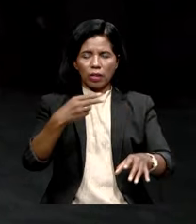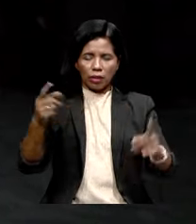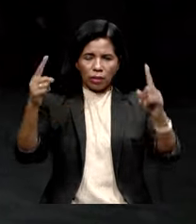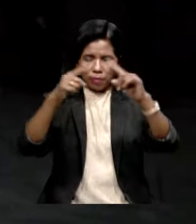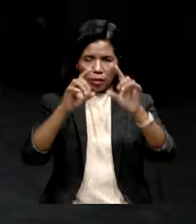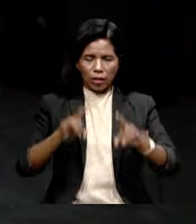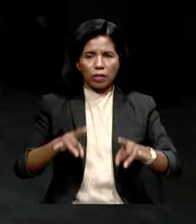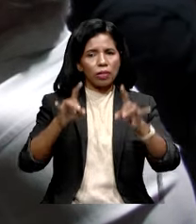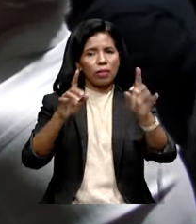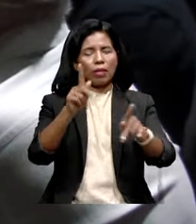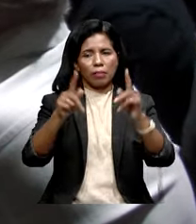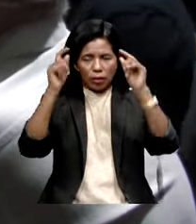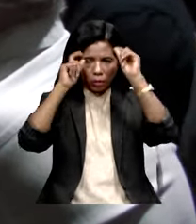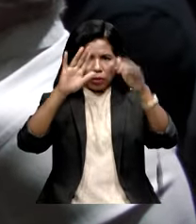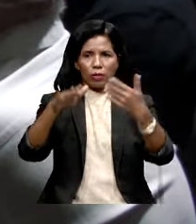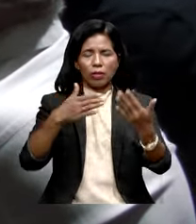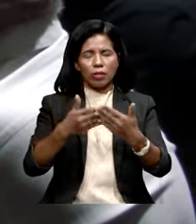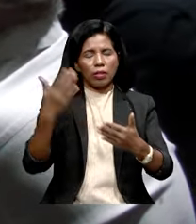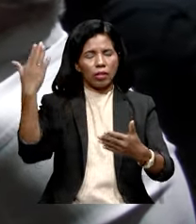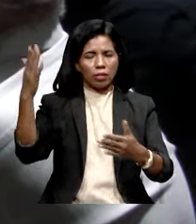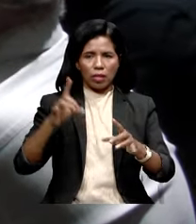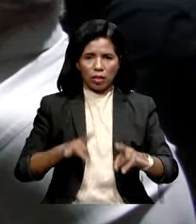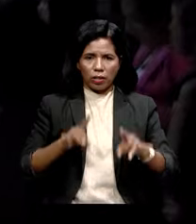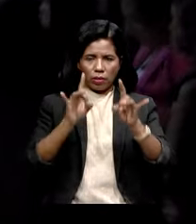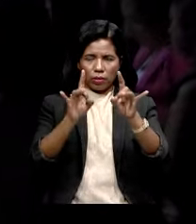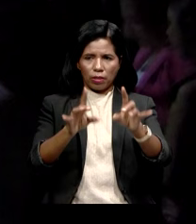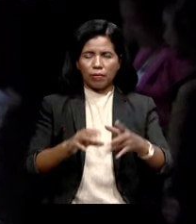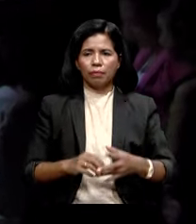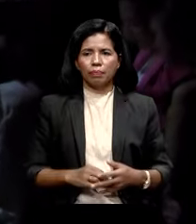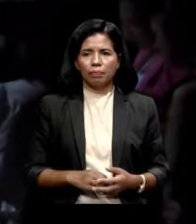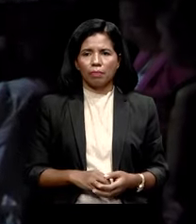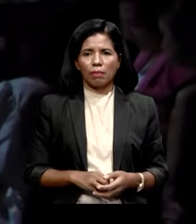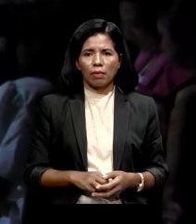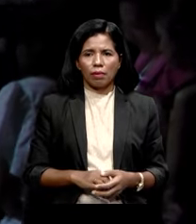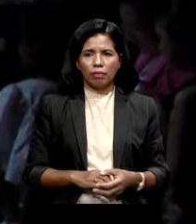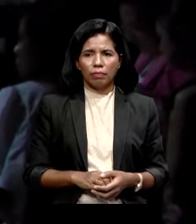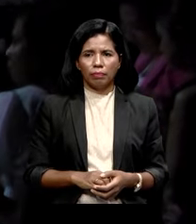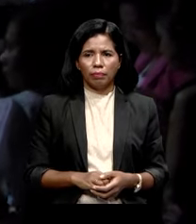Austrália, na comunidade Timor-Oansira e a Darwin Austrália. Antonino Schmalai, Ziemen.